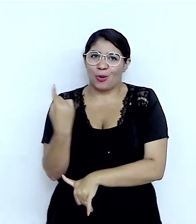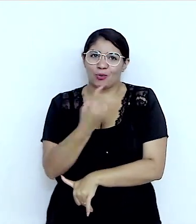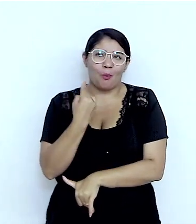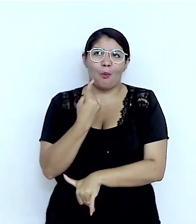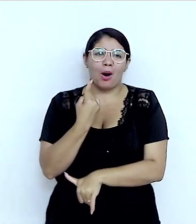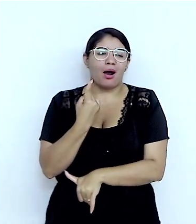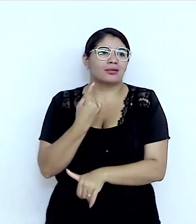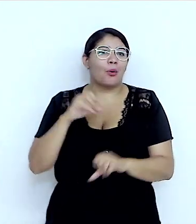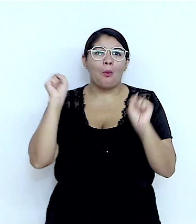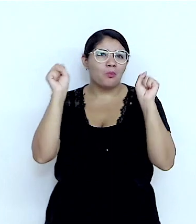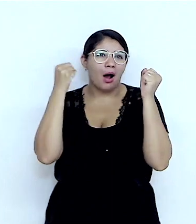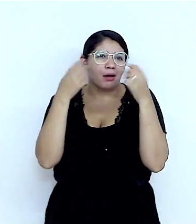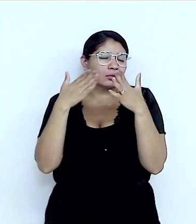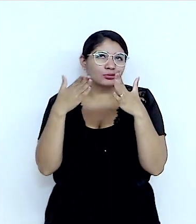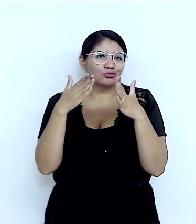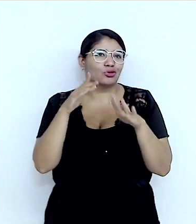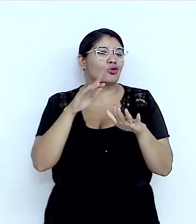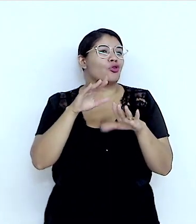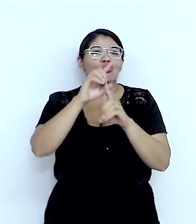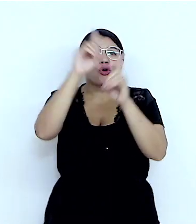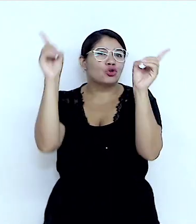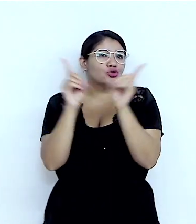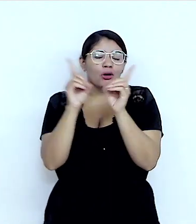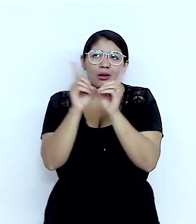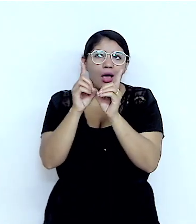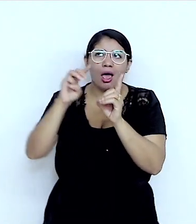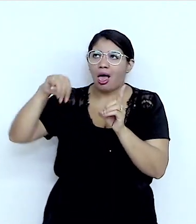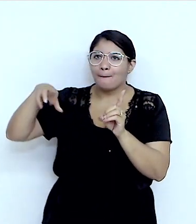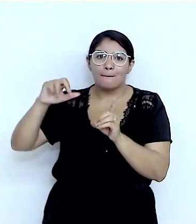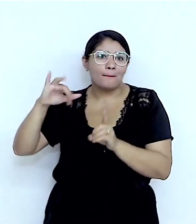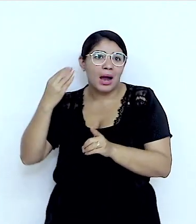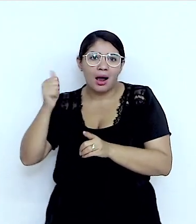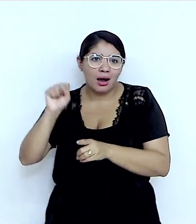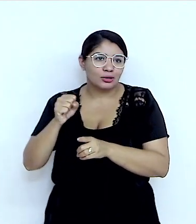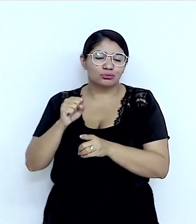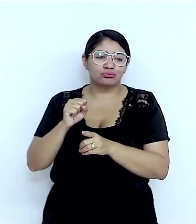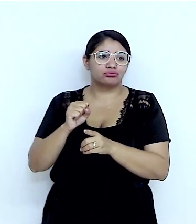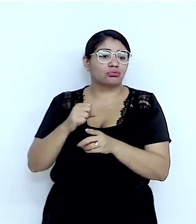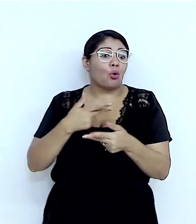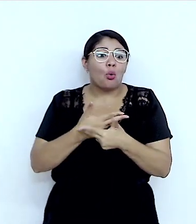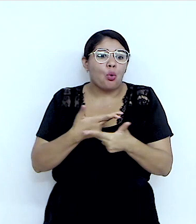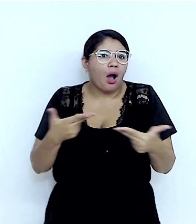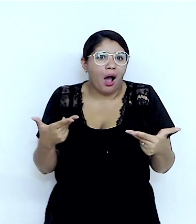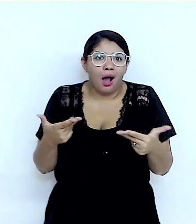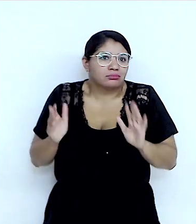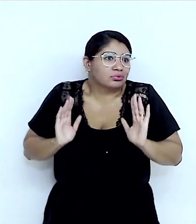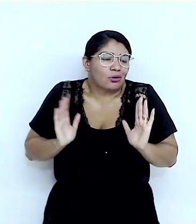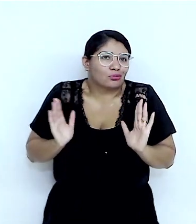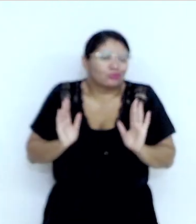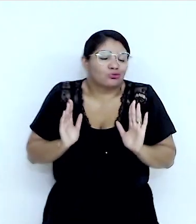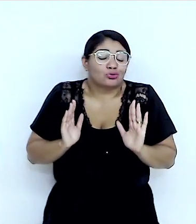esporte vocês a parte de áudio visual para marcas brasileiras a produtos de luxo turismo tudo isso aí